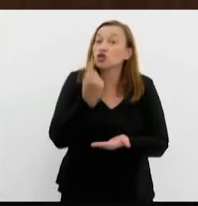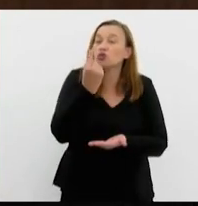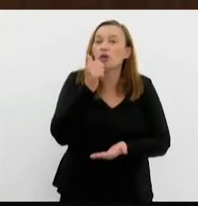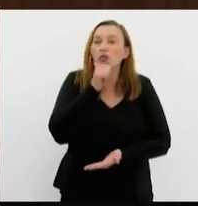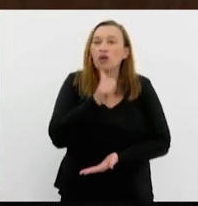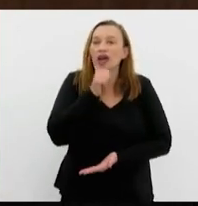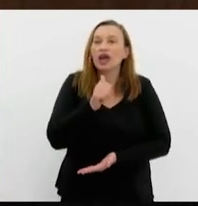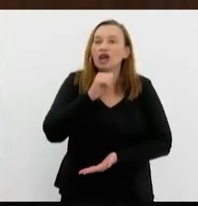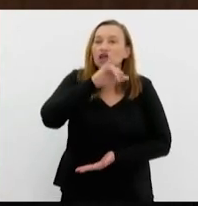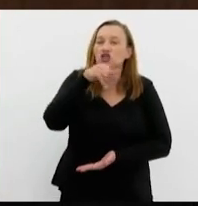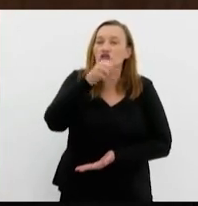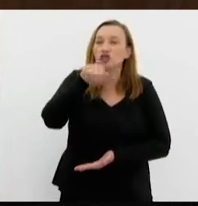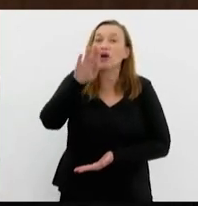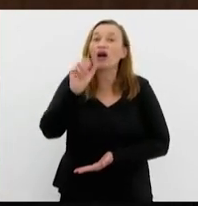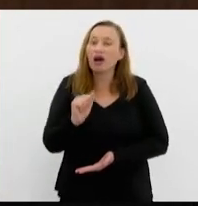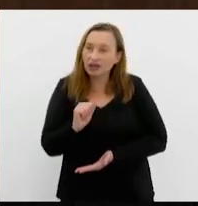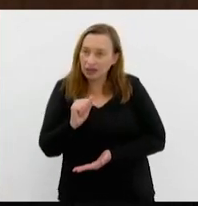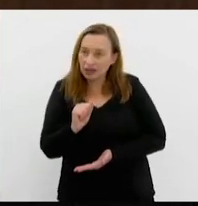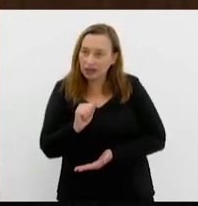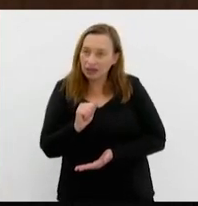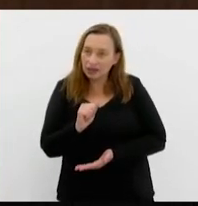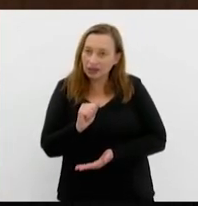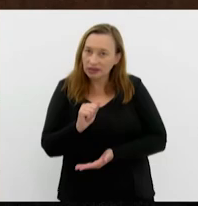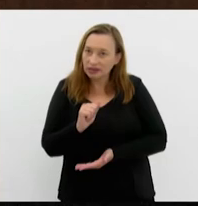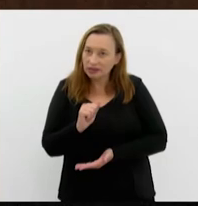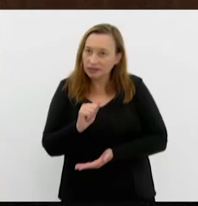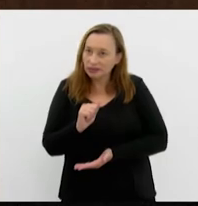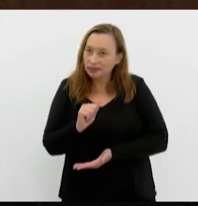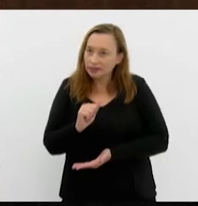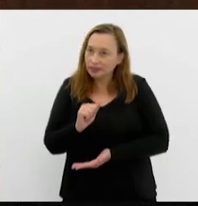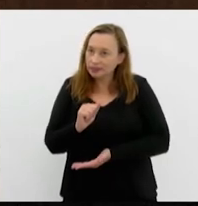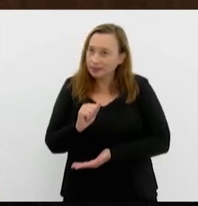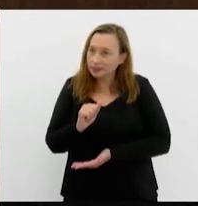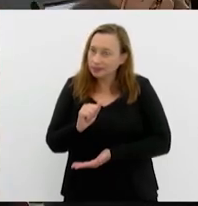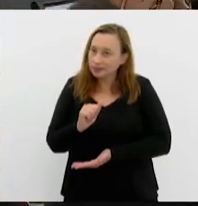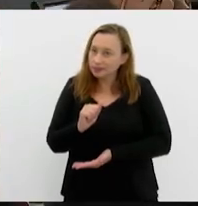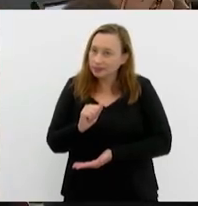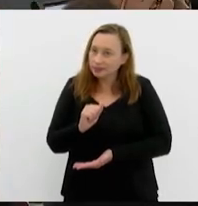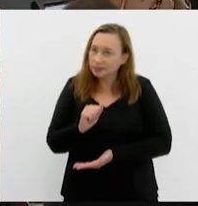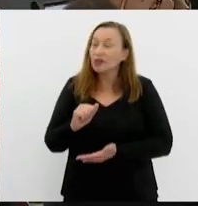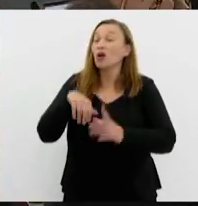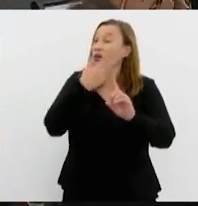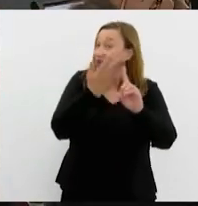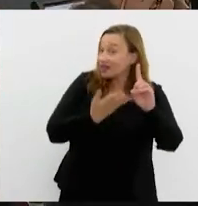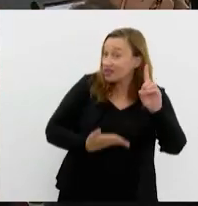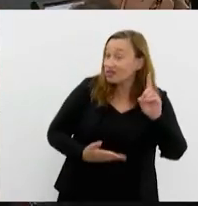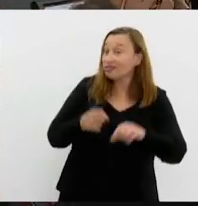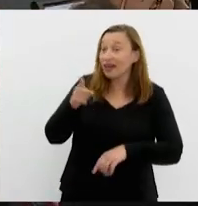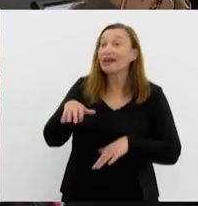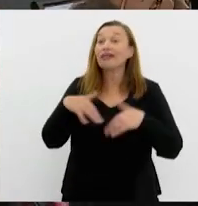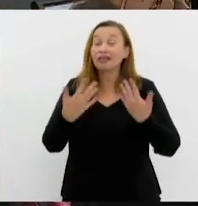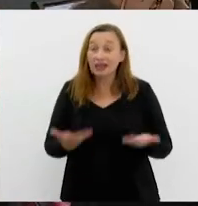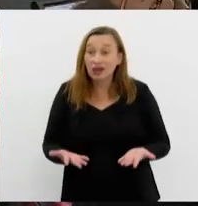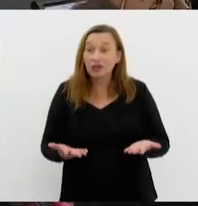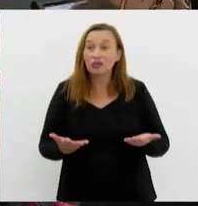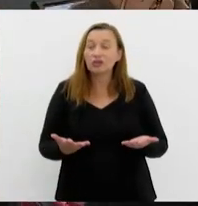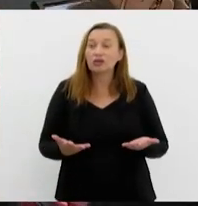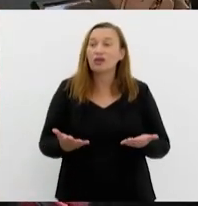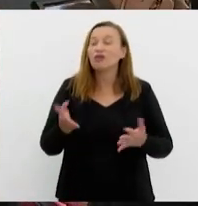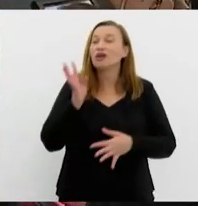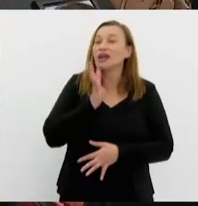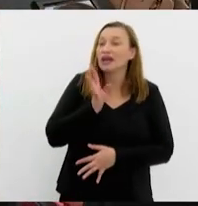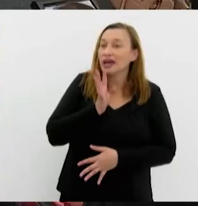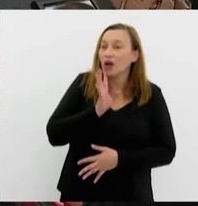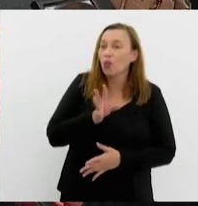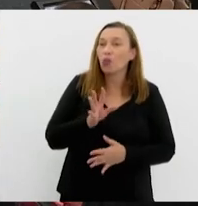chamada Joana Dobbenheimer. Eu li a coluna da Patti Ornick homenageando ela. Foi assim, extremamente bacana